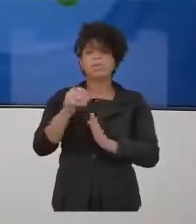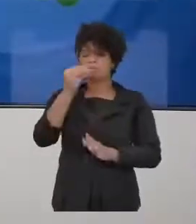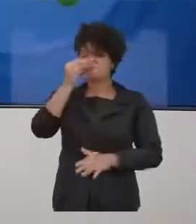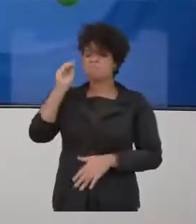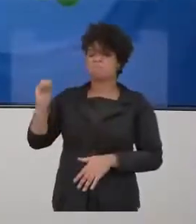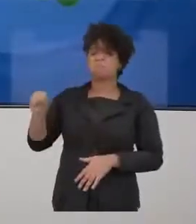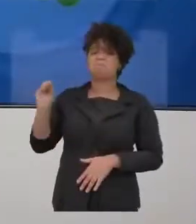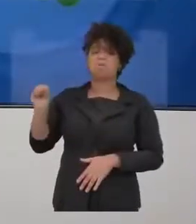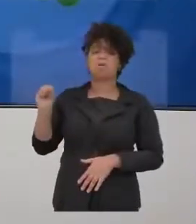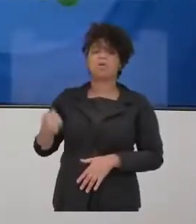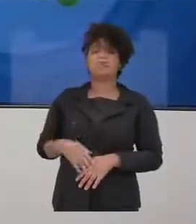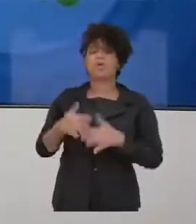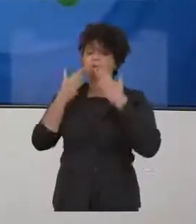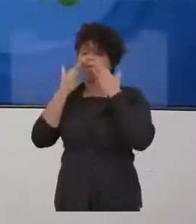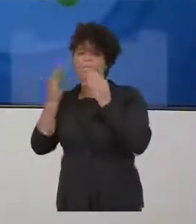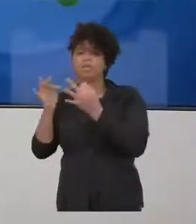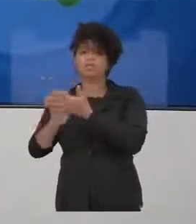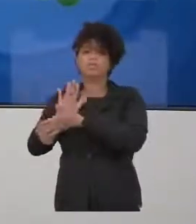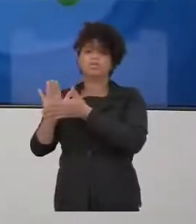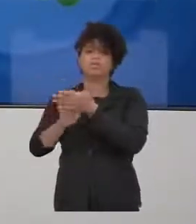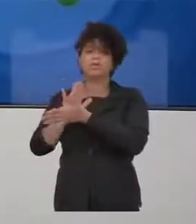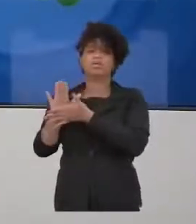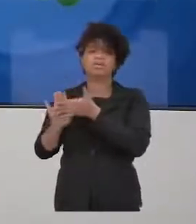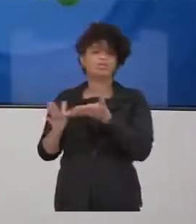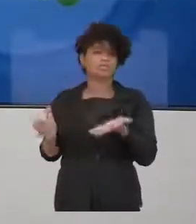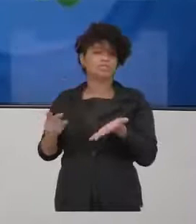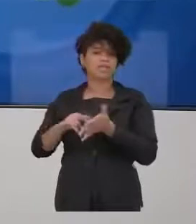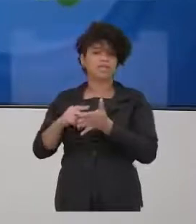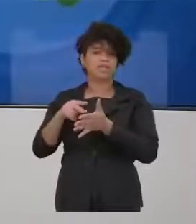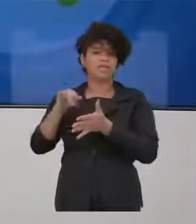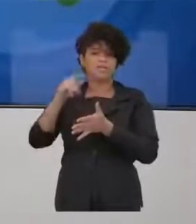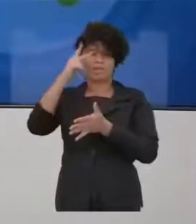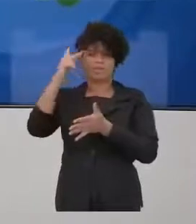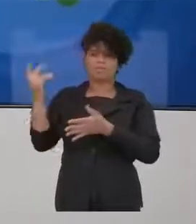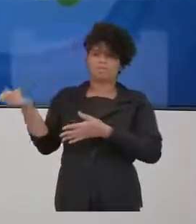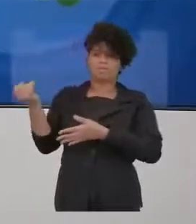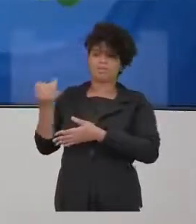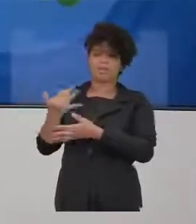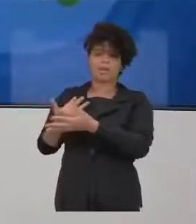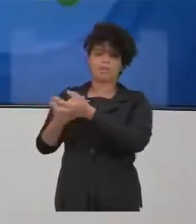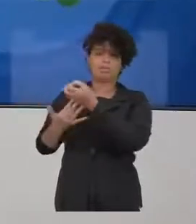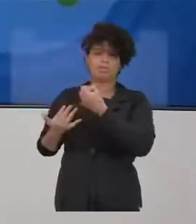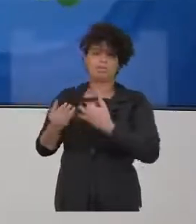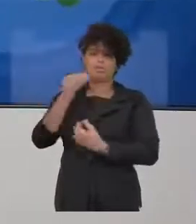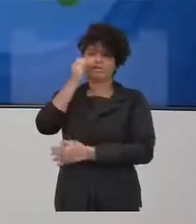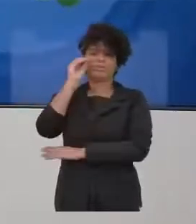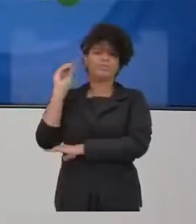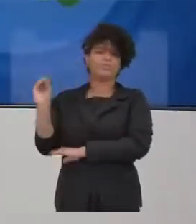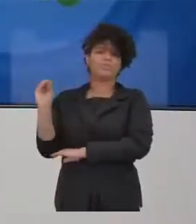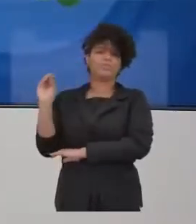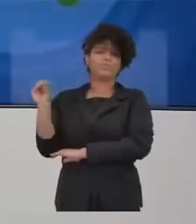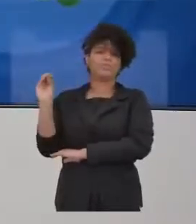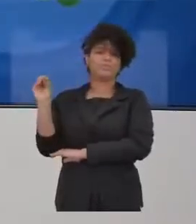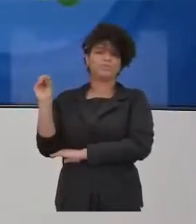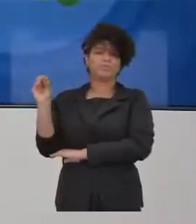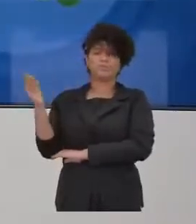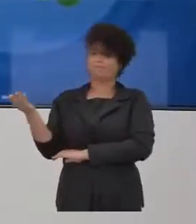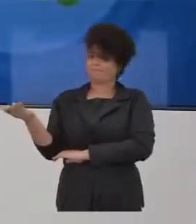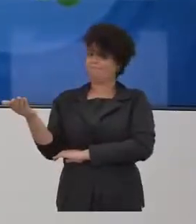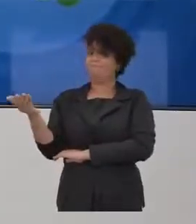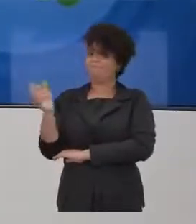é ignorante. Ou seja, quando você ignora os argumentos que destroem a sua opinião, você está